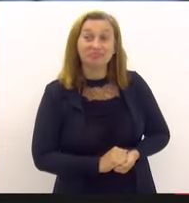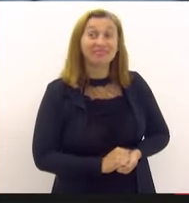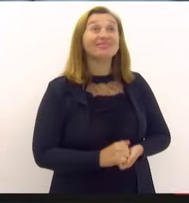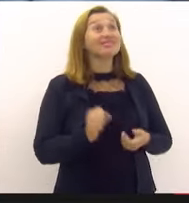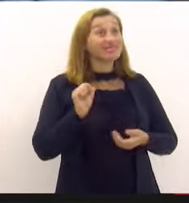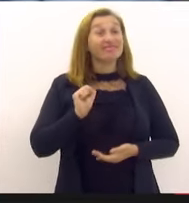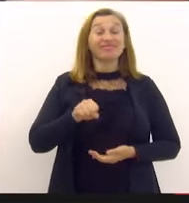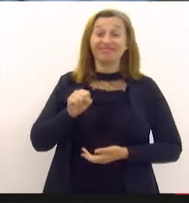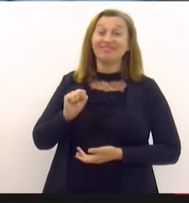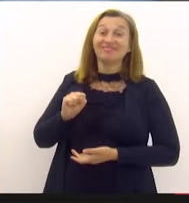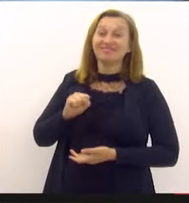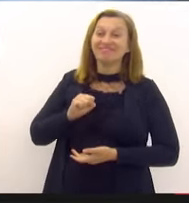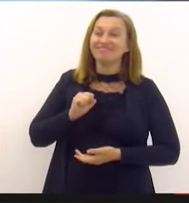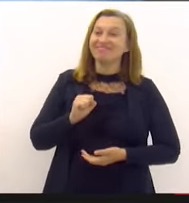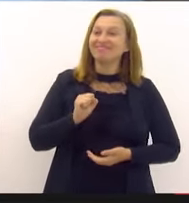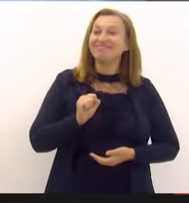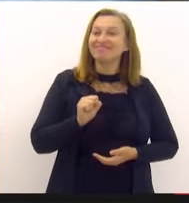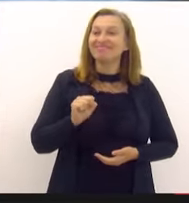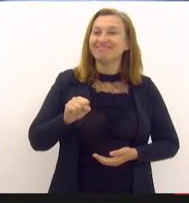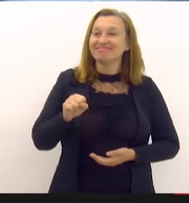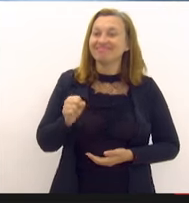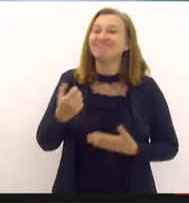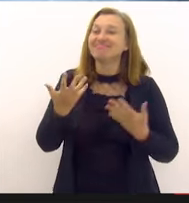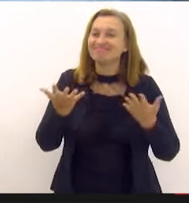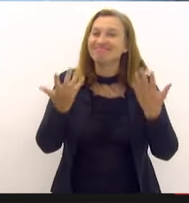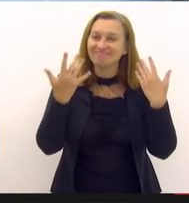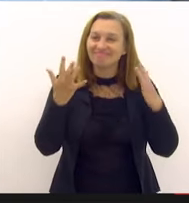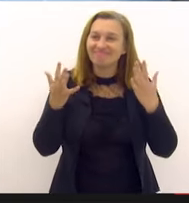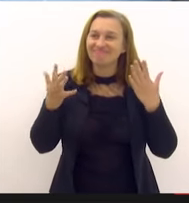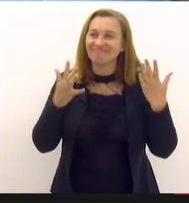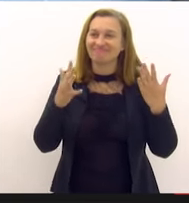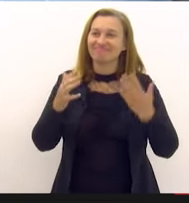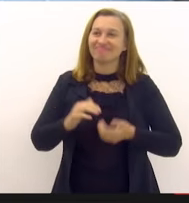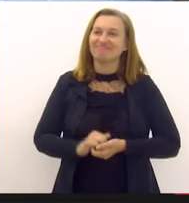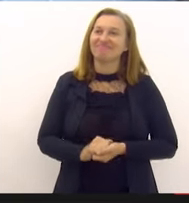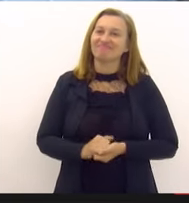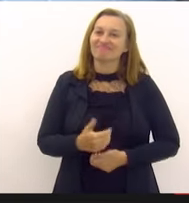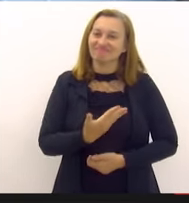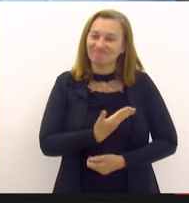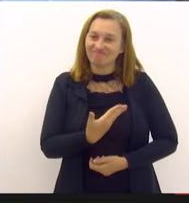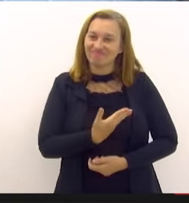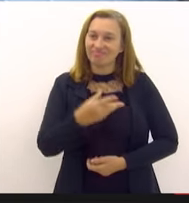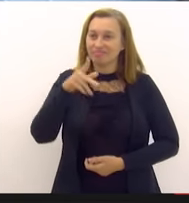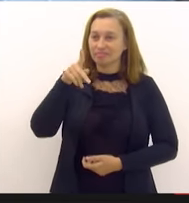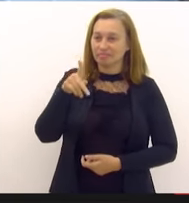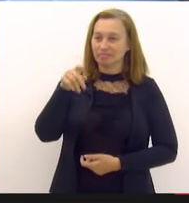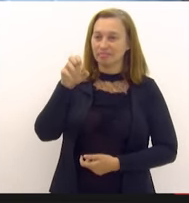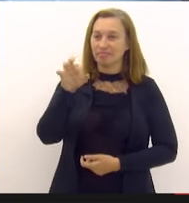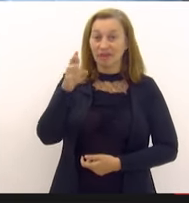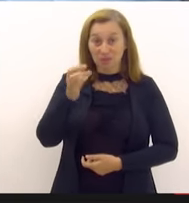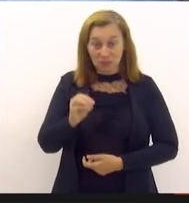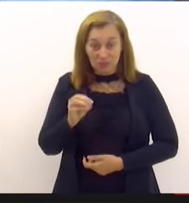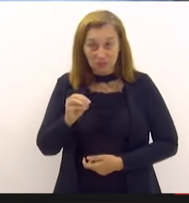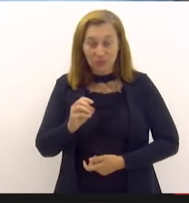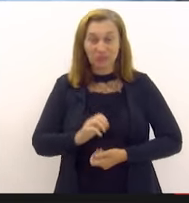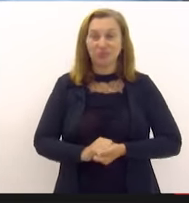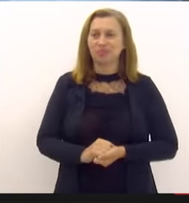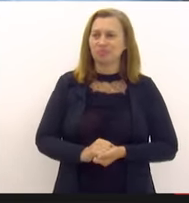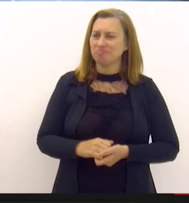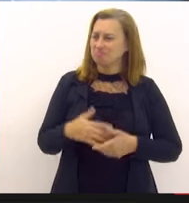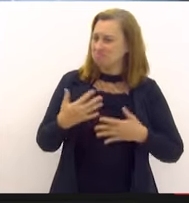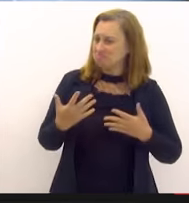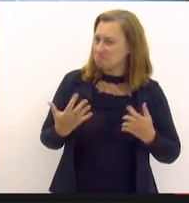Claro, claro. Eu quero parabenizar o colega aí, Pedro Ricardo, pelo